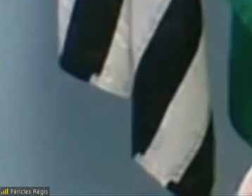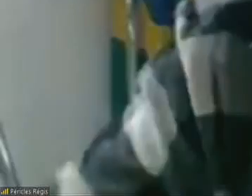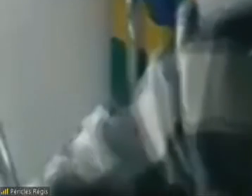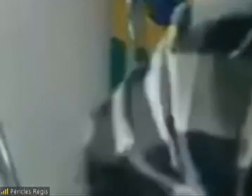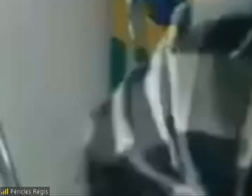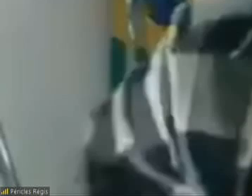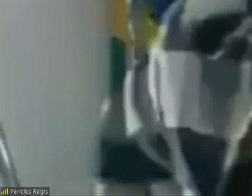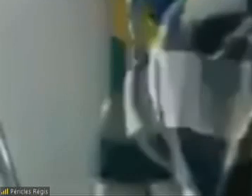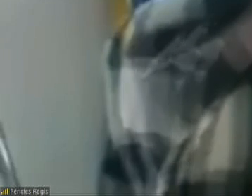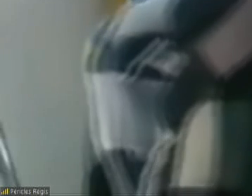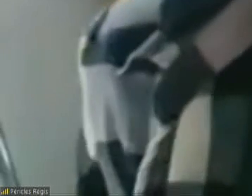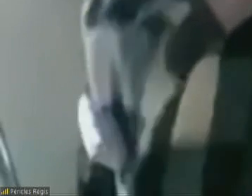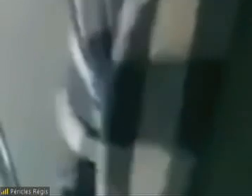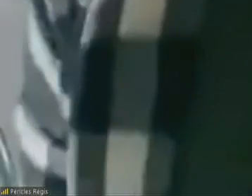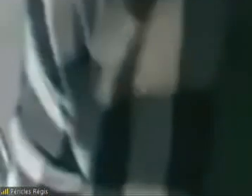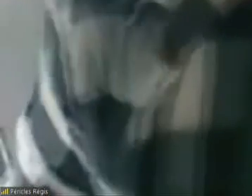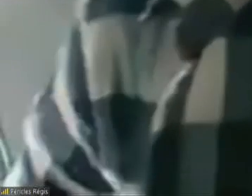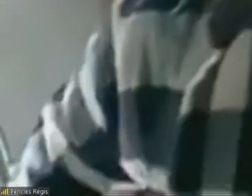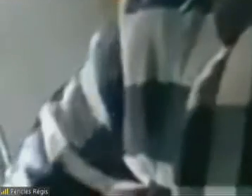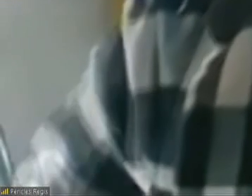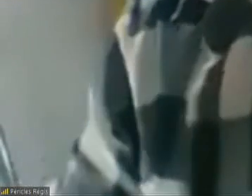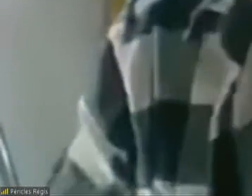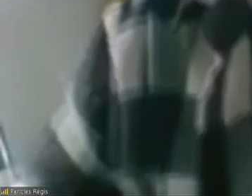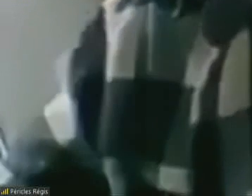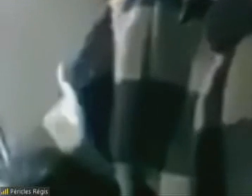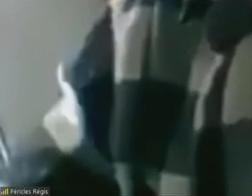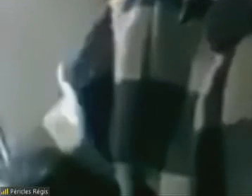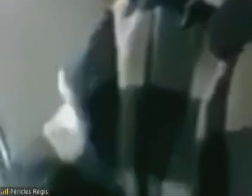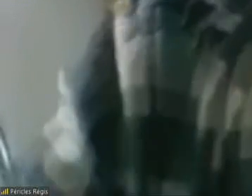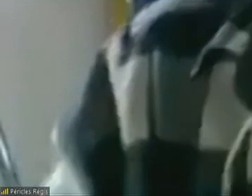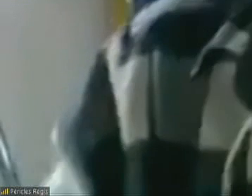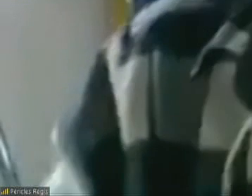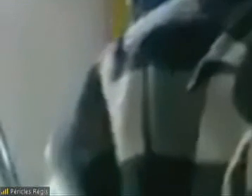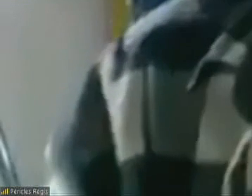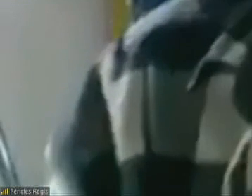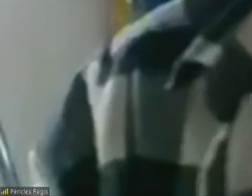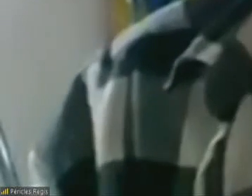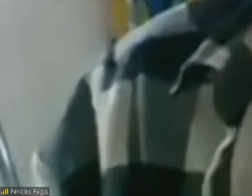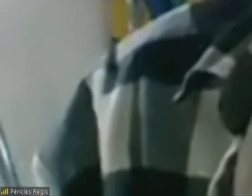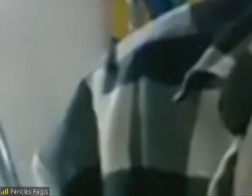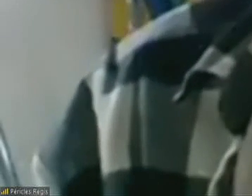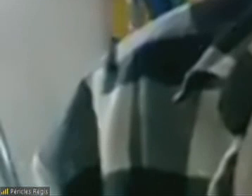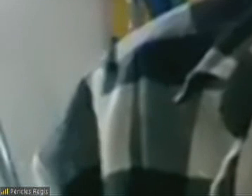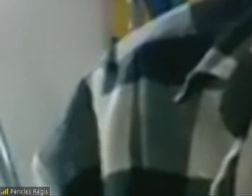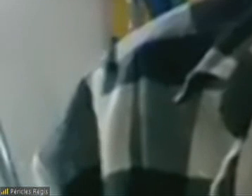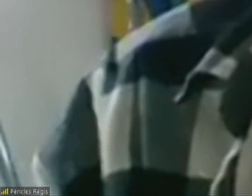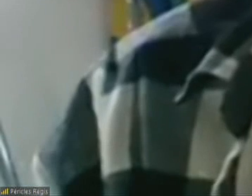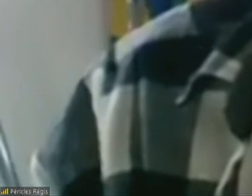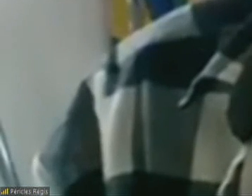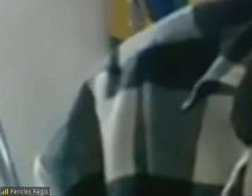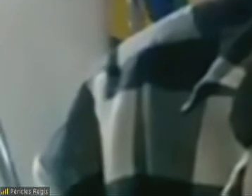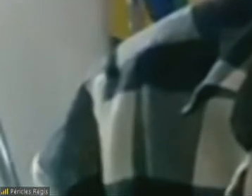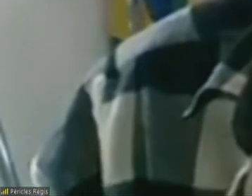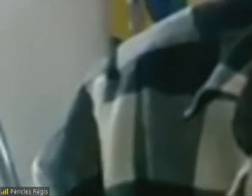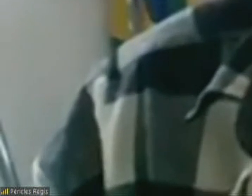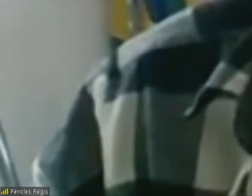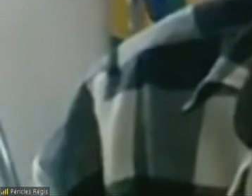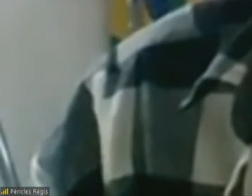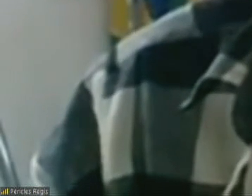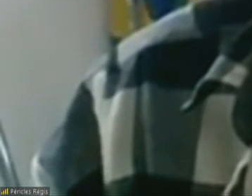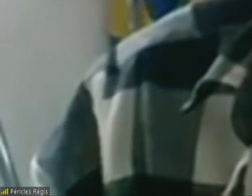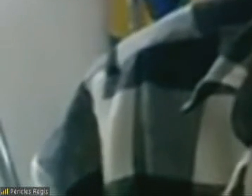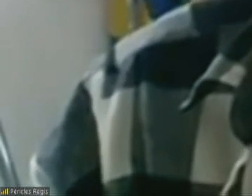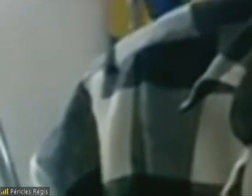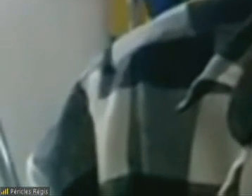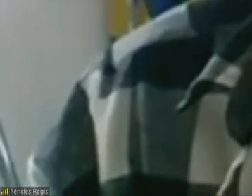Não. A senhora viu que nós criamos uma rubrica específica, né, para a gente conseguir fiscalizar melhor as emendas impositivas. Nós fizemos